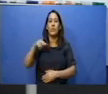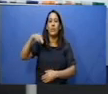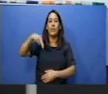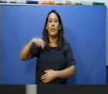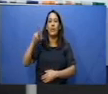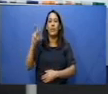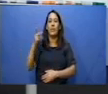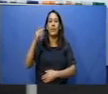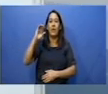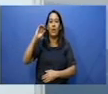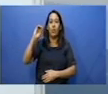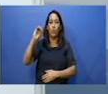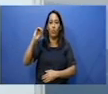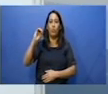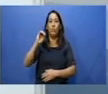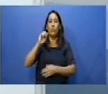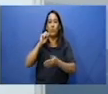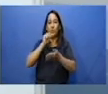N-H-O.